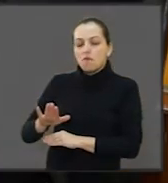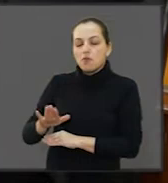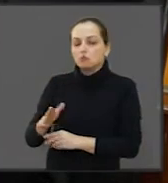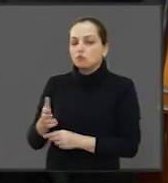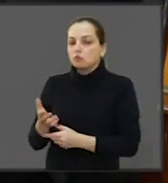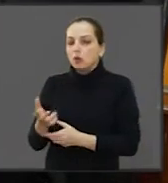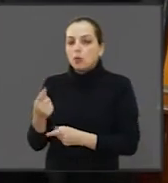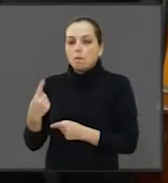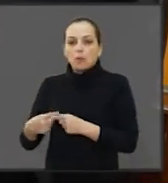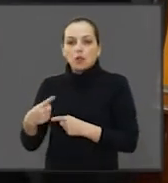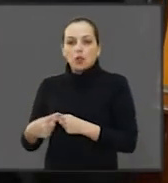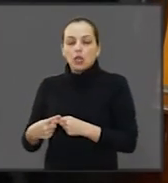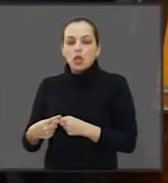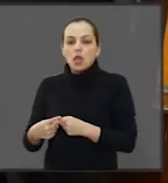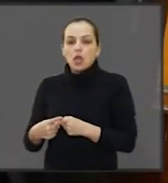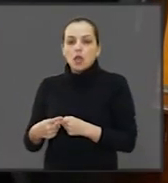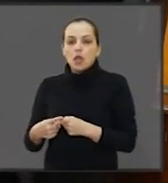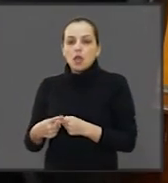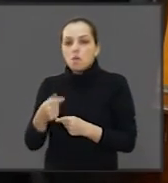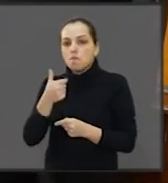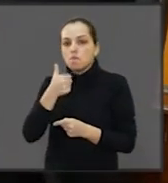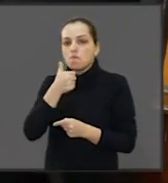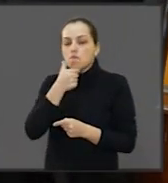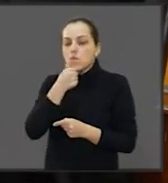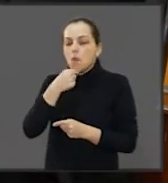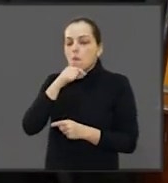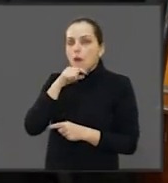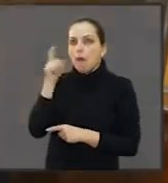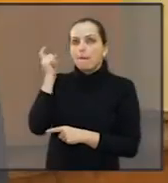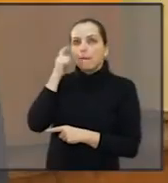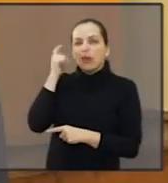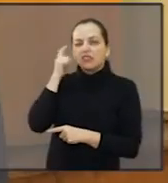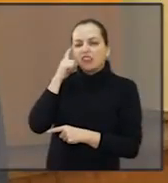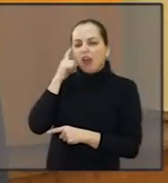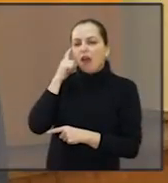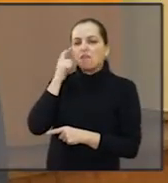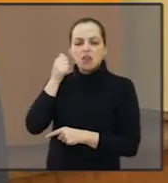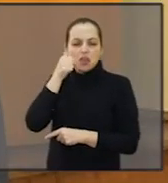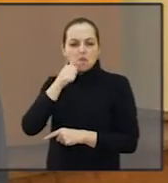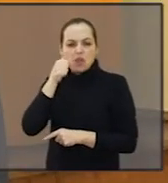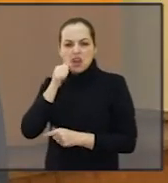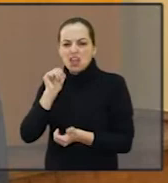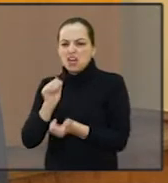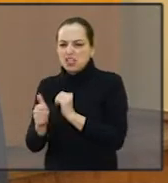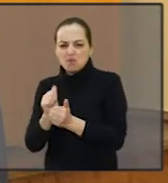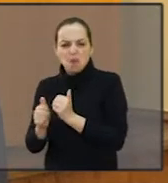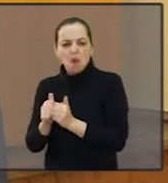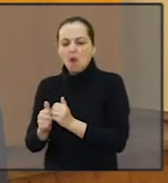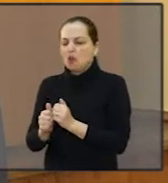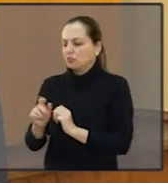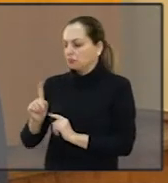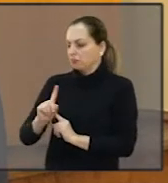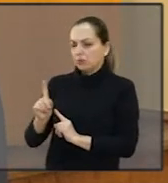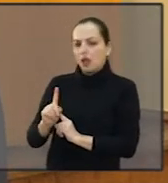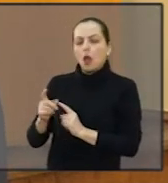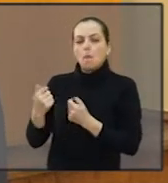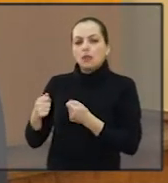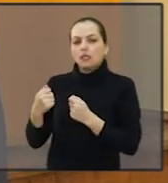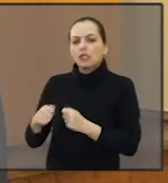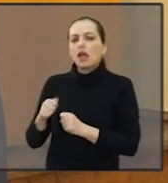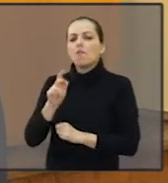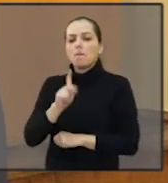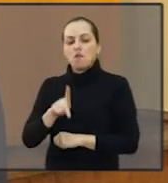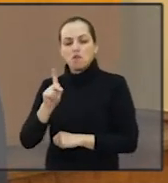13 anos, 12 né? anos, e meu pai achava que menina não tinha que jogar bola, que tinha que